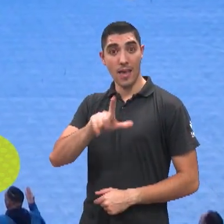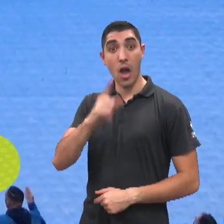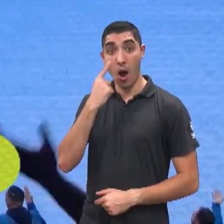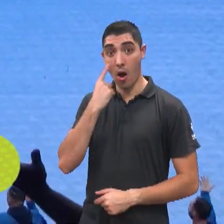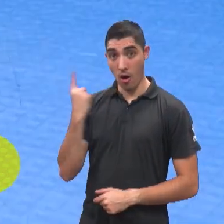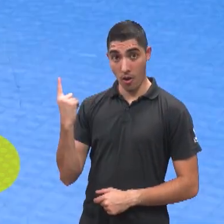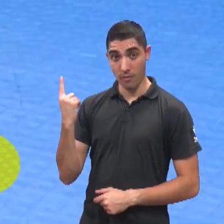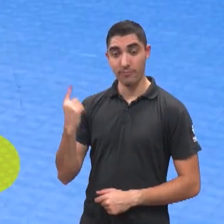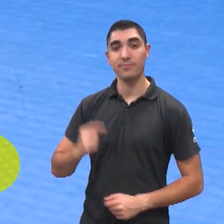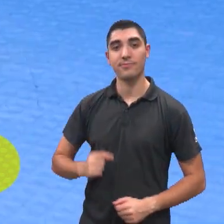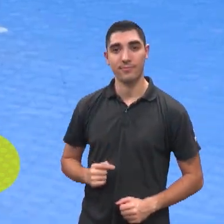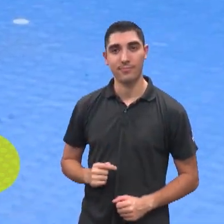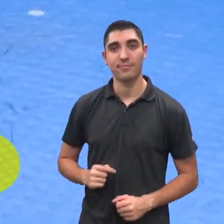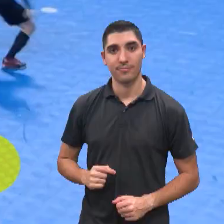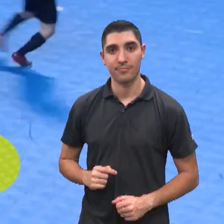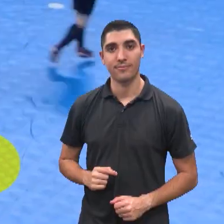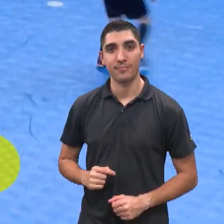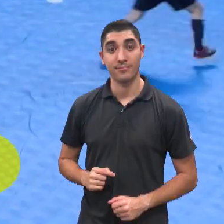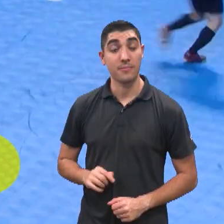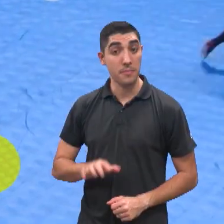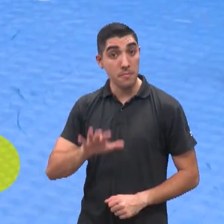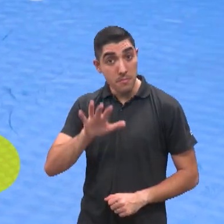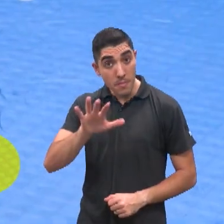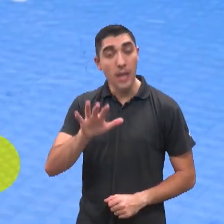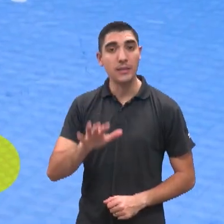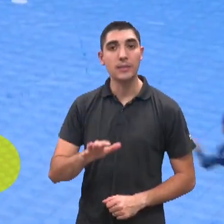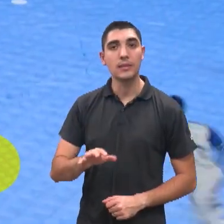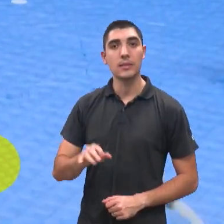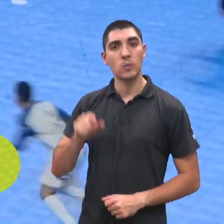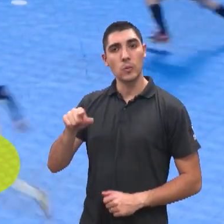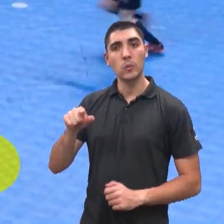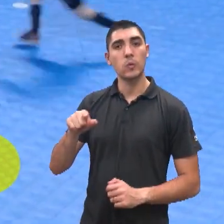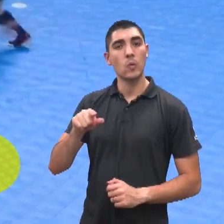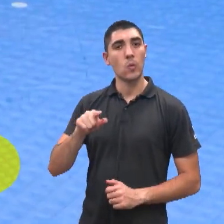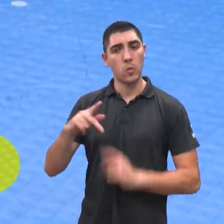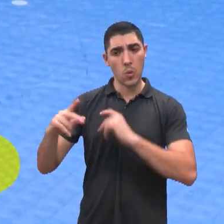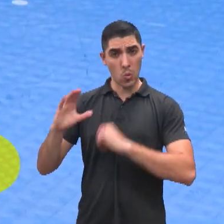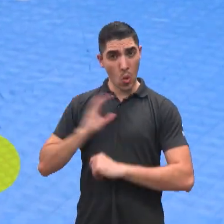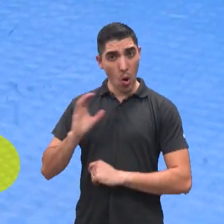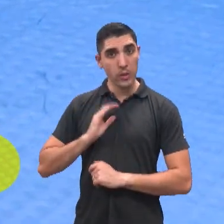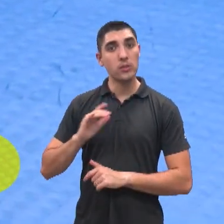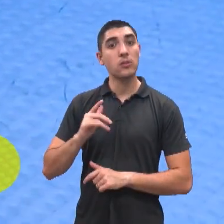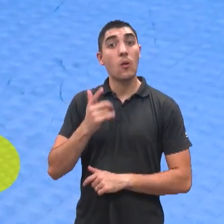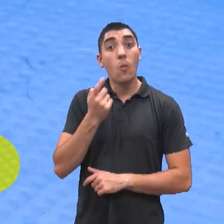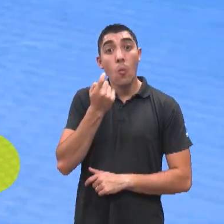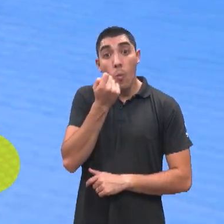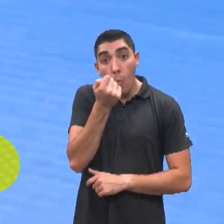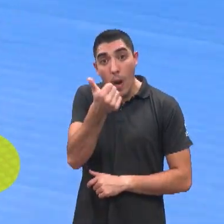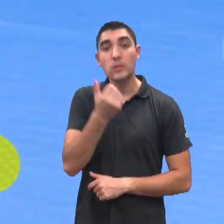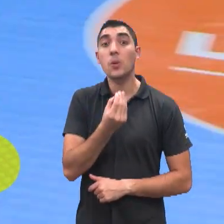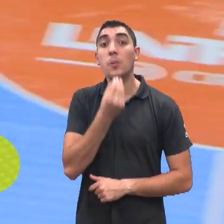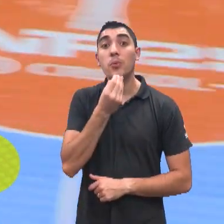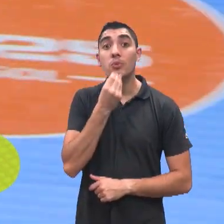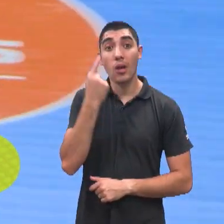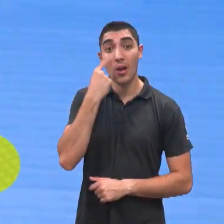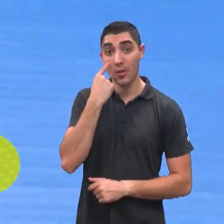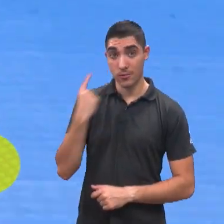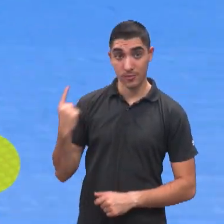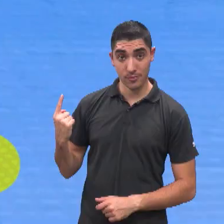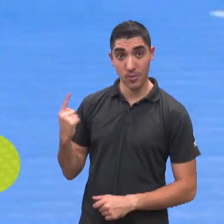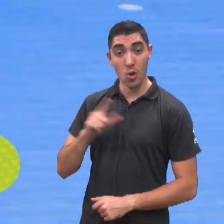encontrão. Mesmo com um jogador a menos, o Corinthians perdeu mais uma chance. Lucas Martins